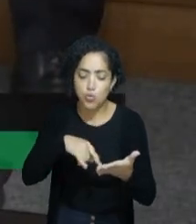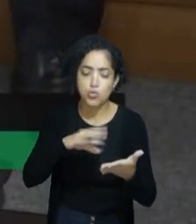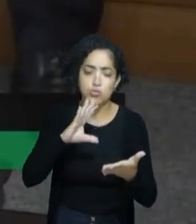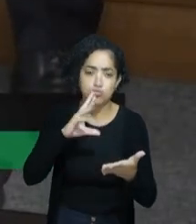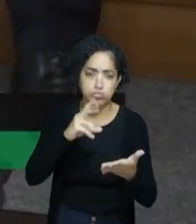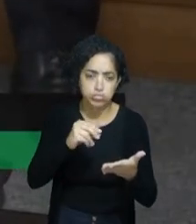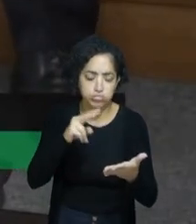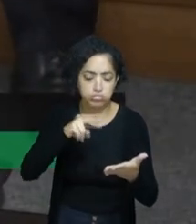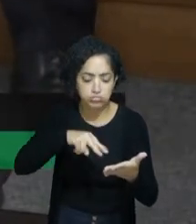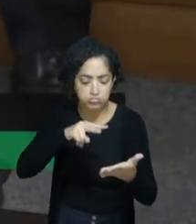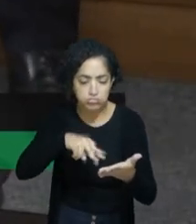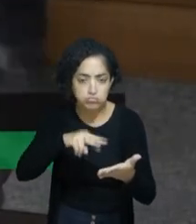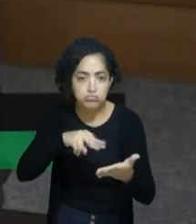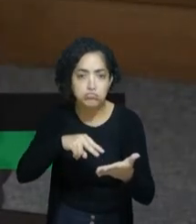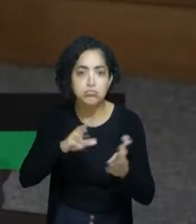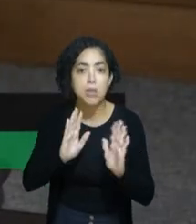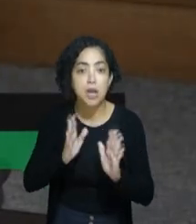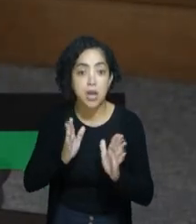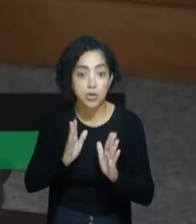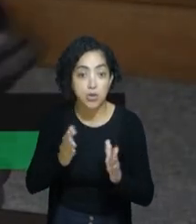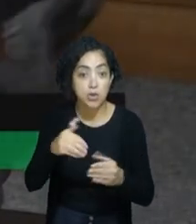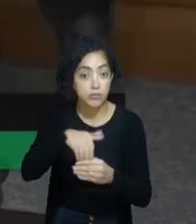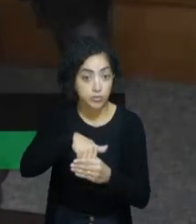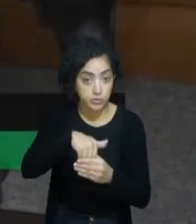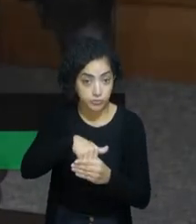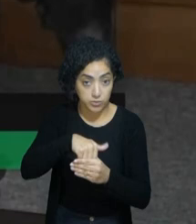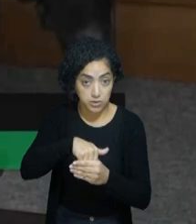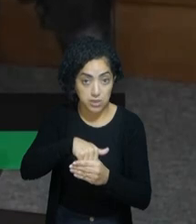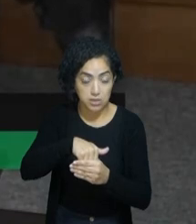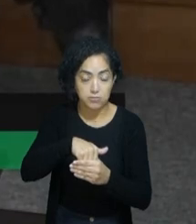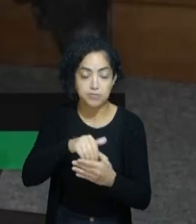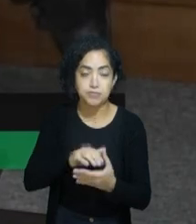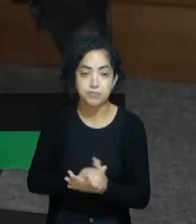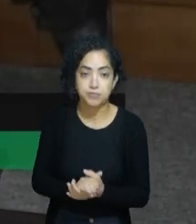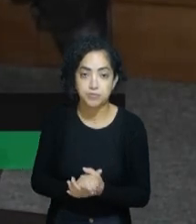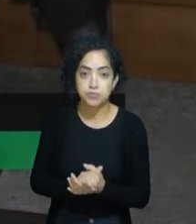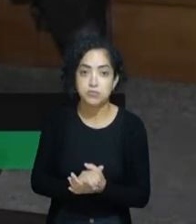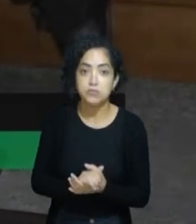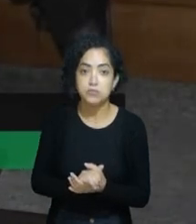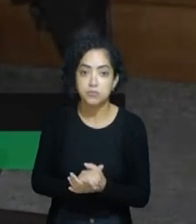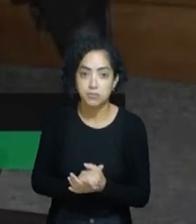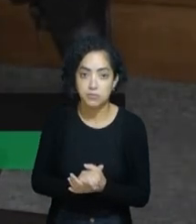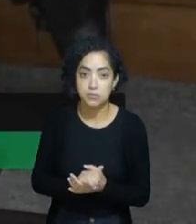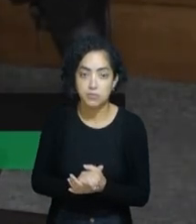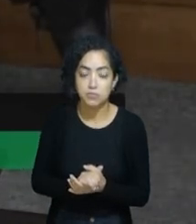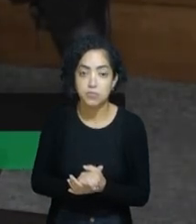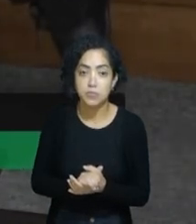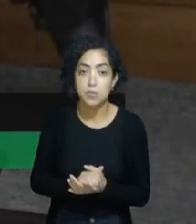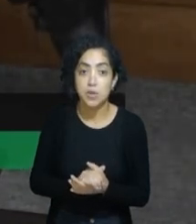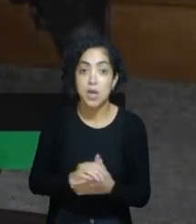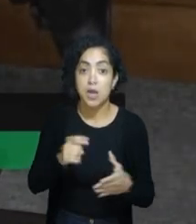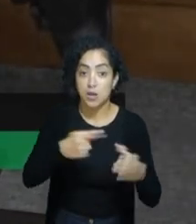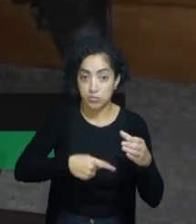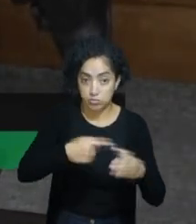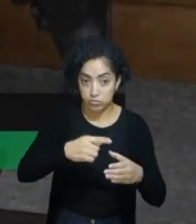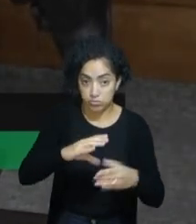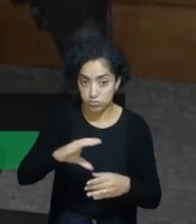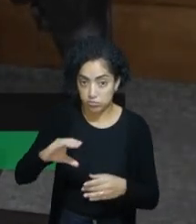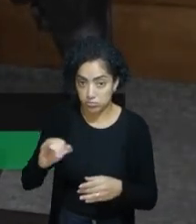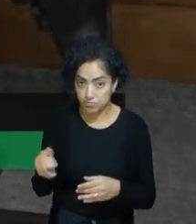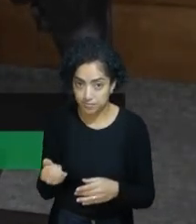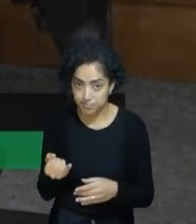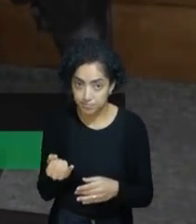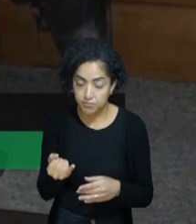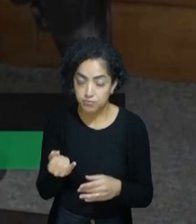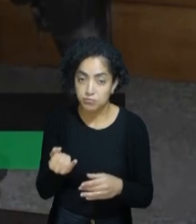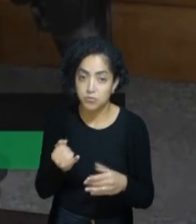está tudo em ordem Deputado então Já vamos direto no Voto no que toca os aspectos regimentalmente atribuídos à comissão de constituição e justiça